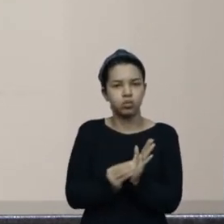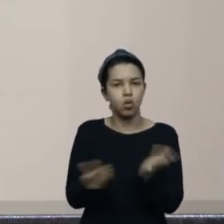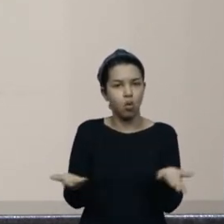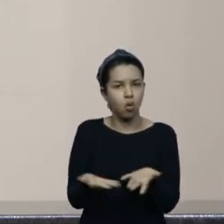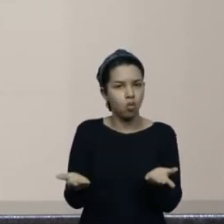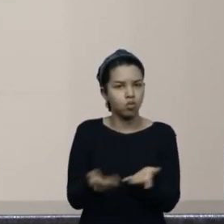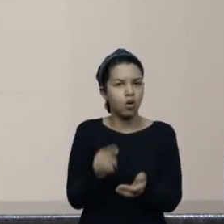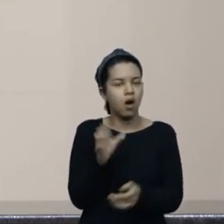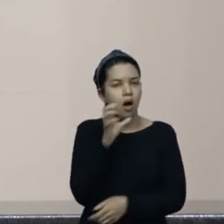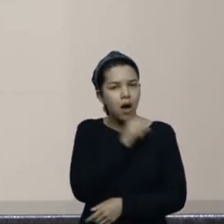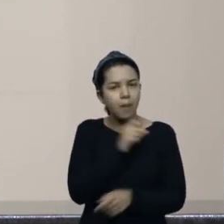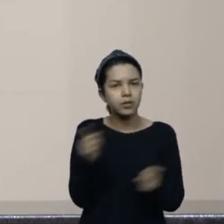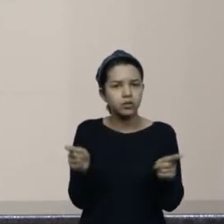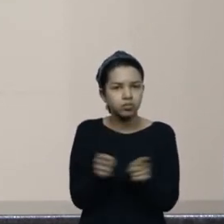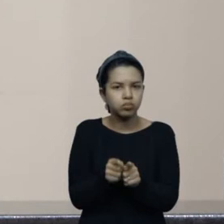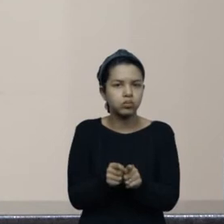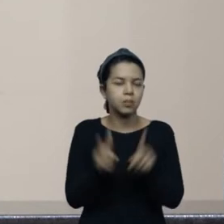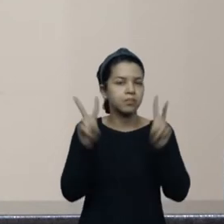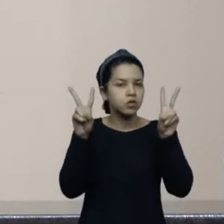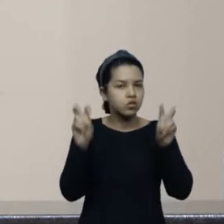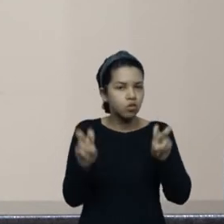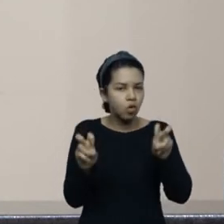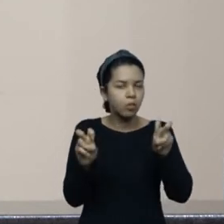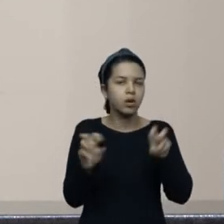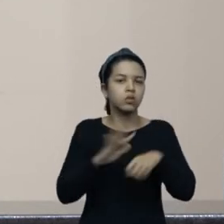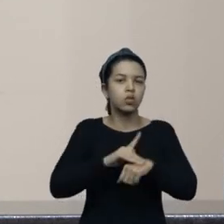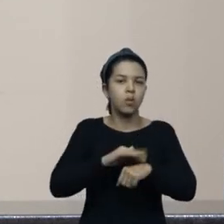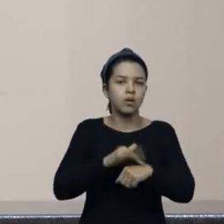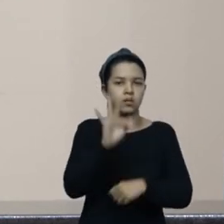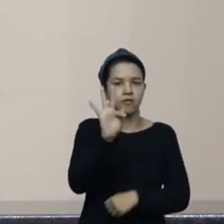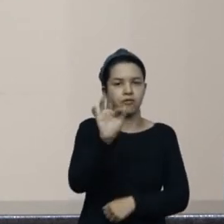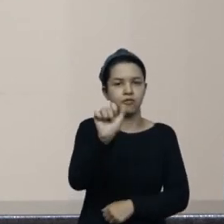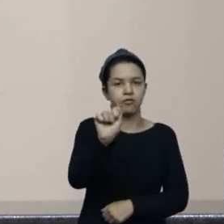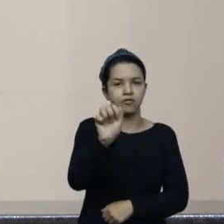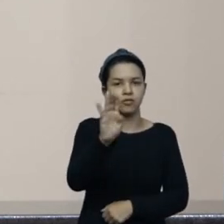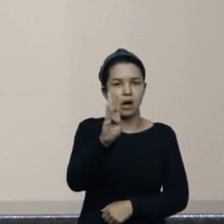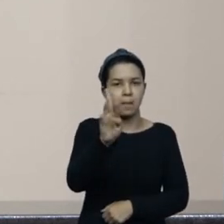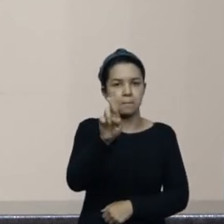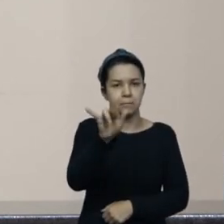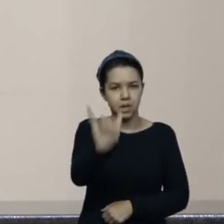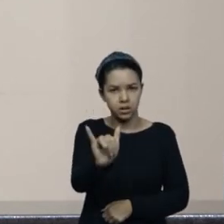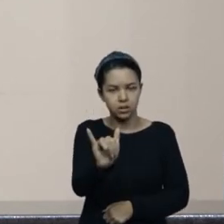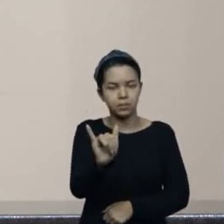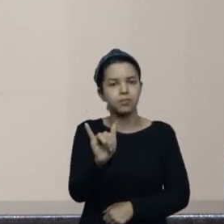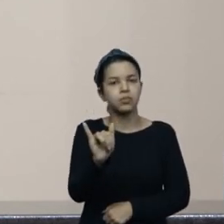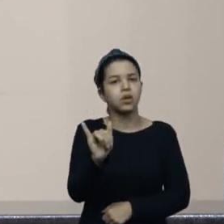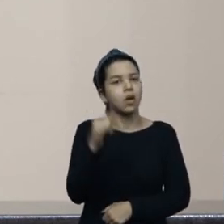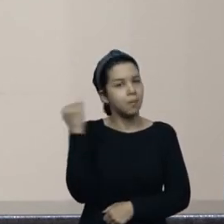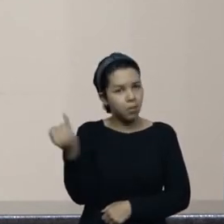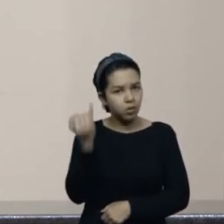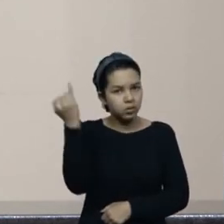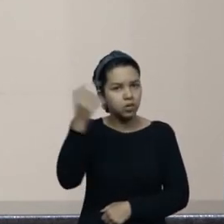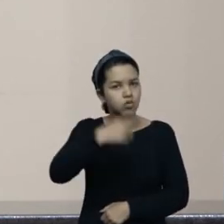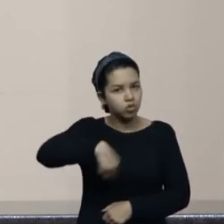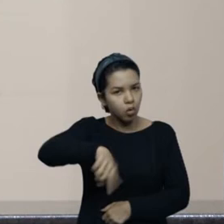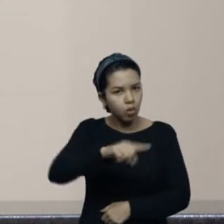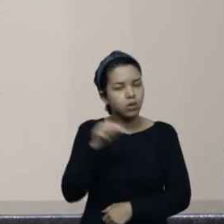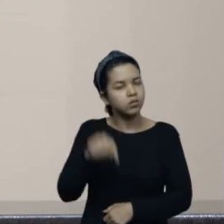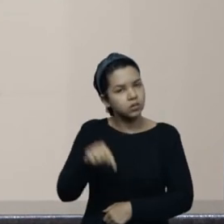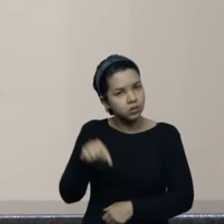bela exposição sobre a doença de Fabry, tão importante que todos nós, aqui no